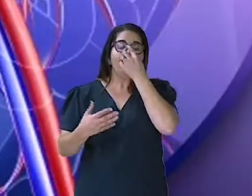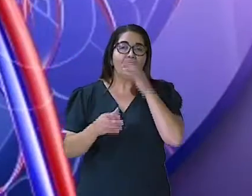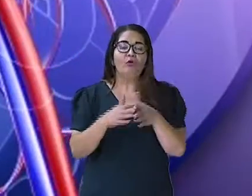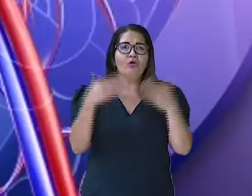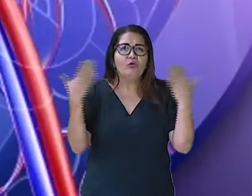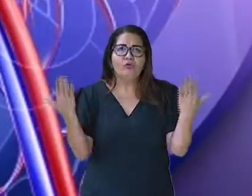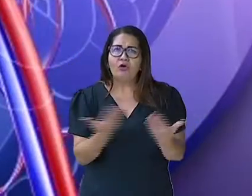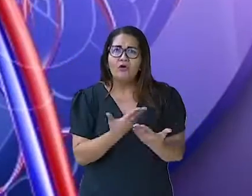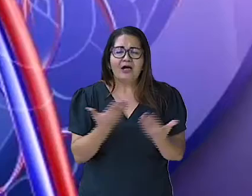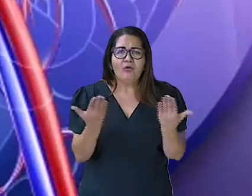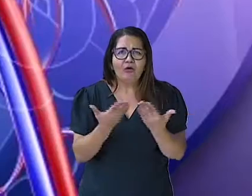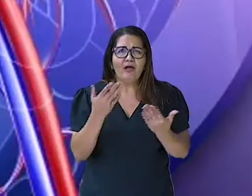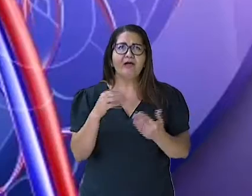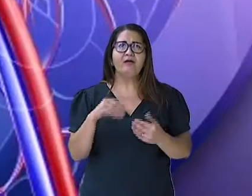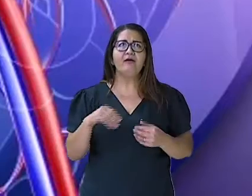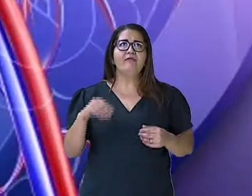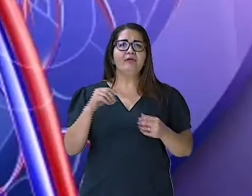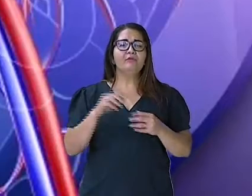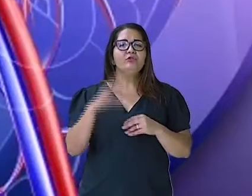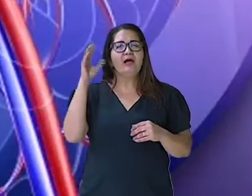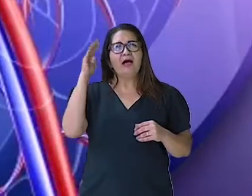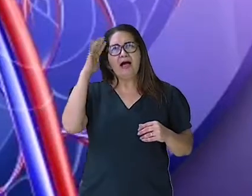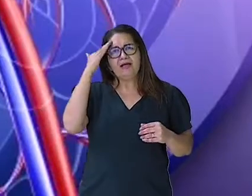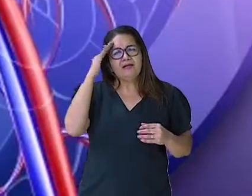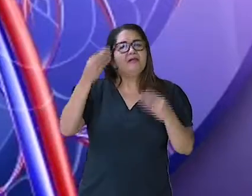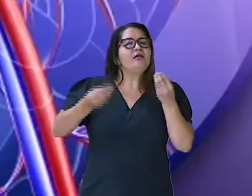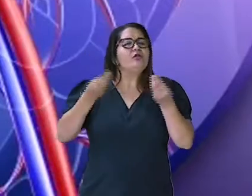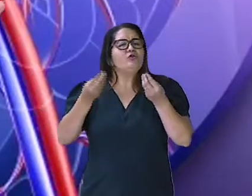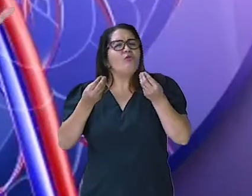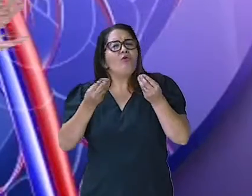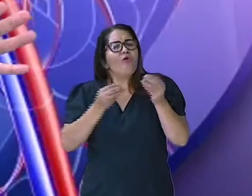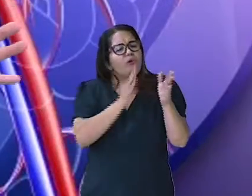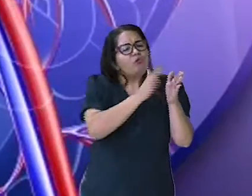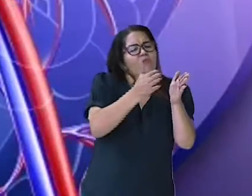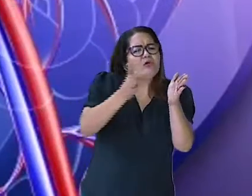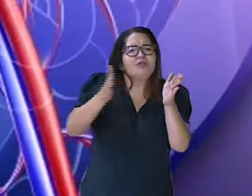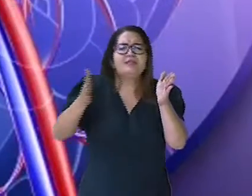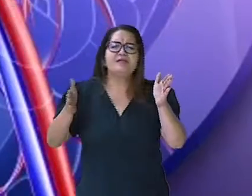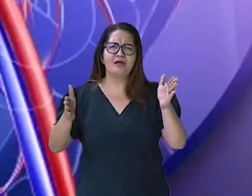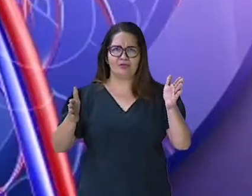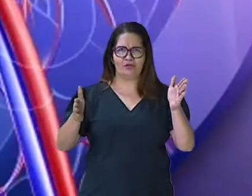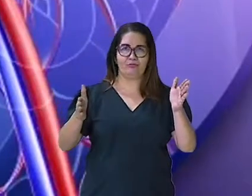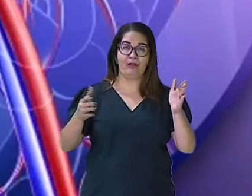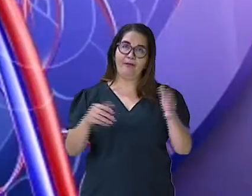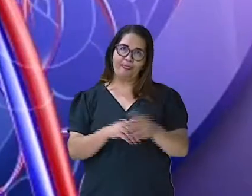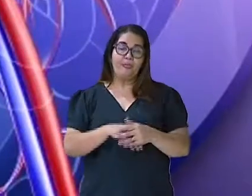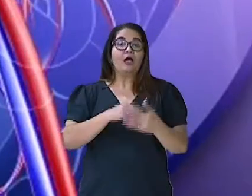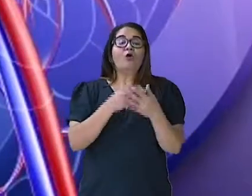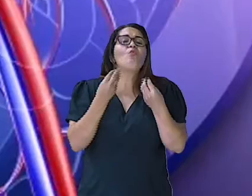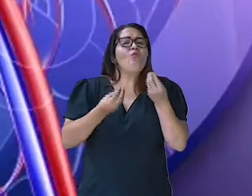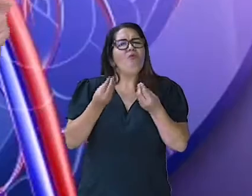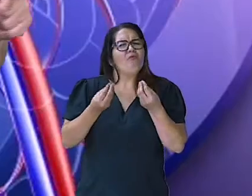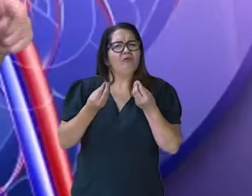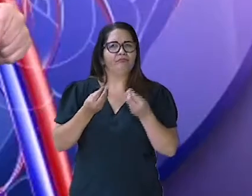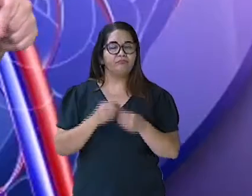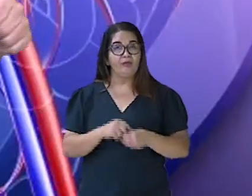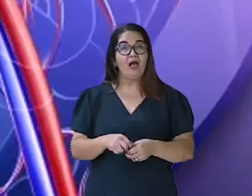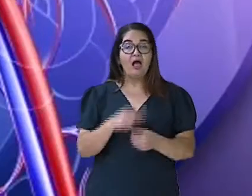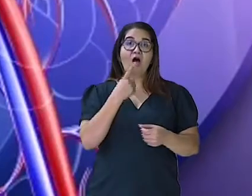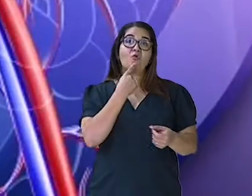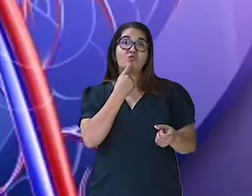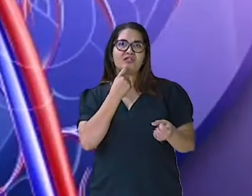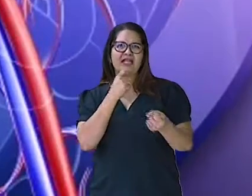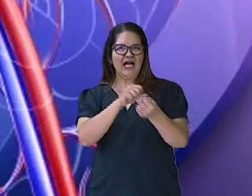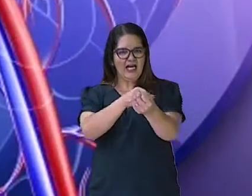como acontece esse processo de produção da urina. Para começar, o sangue entra nos rins por meio